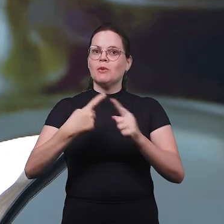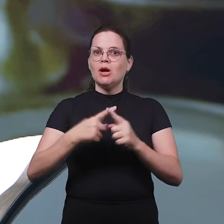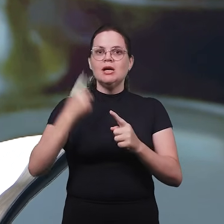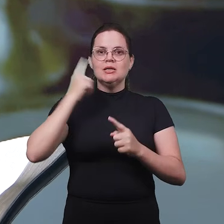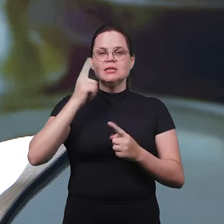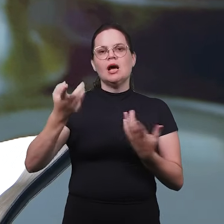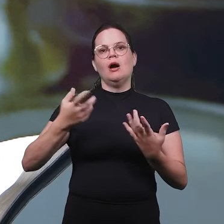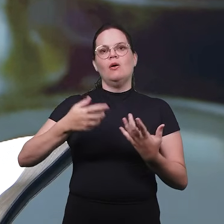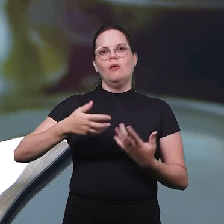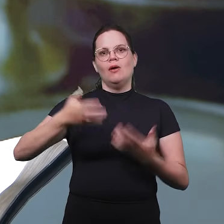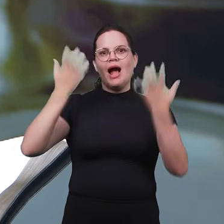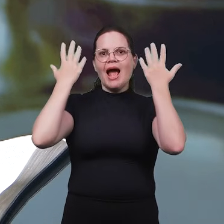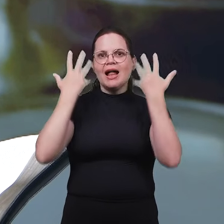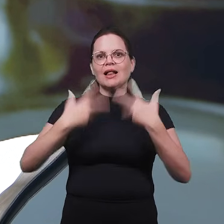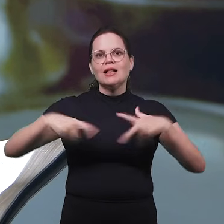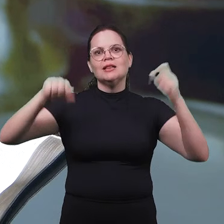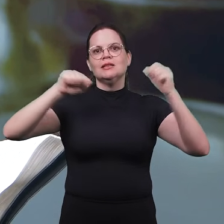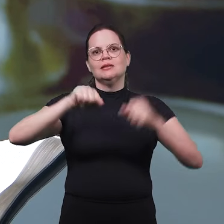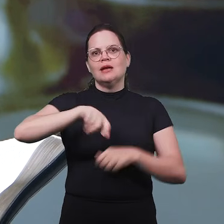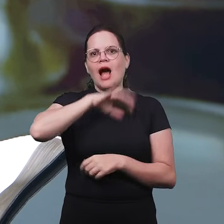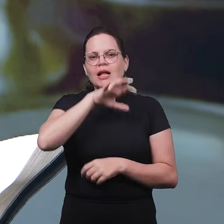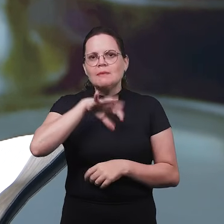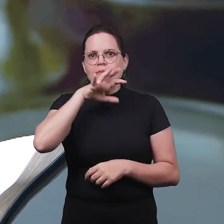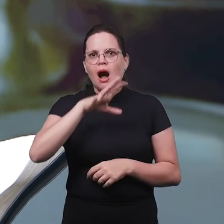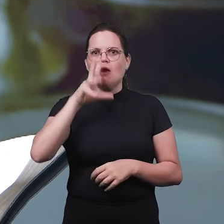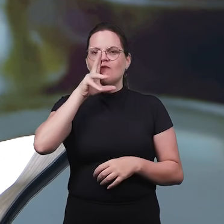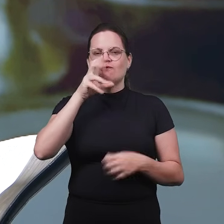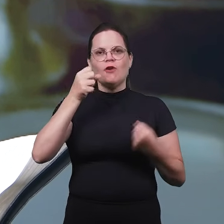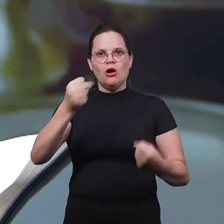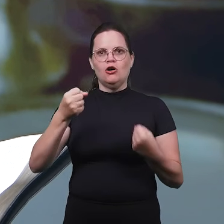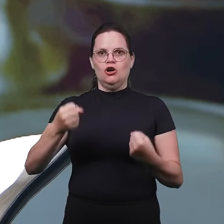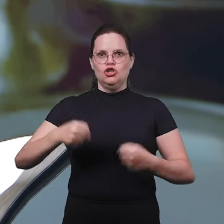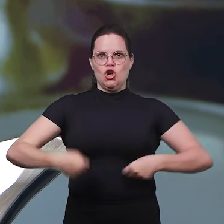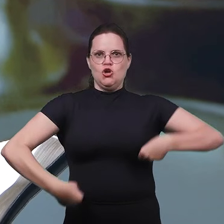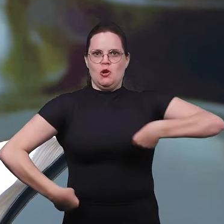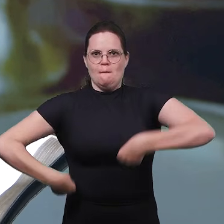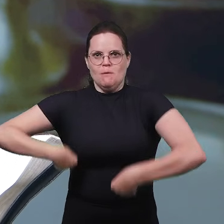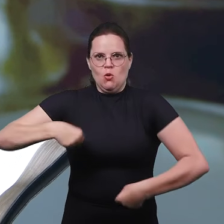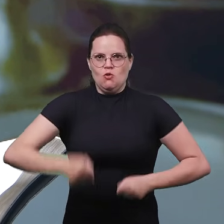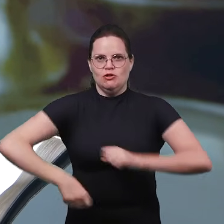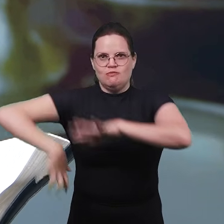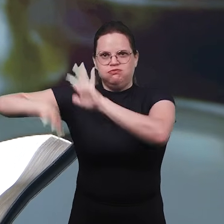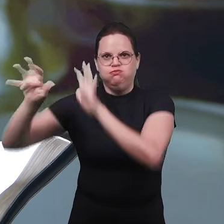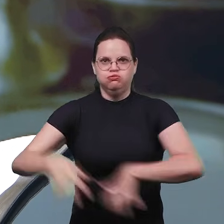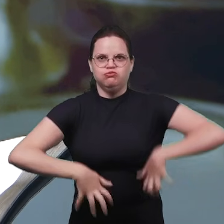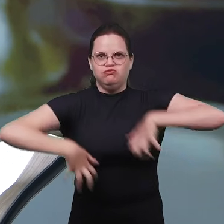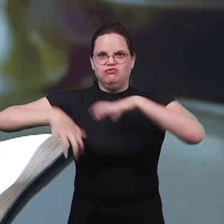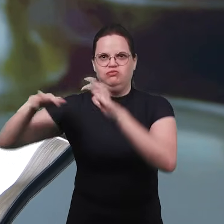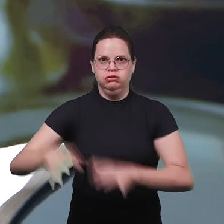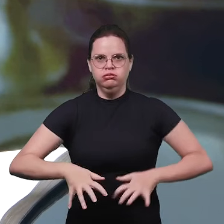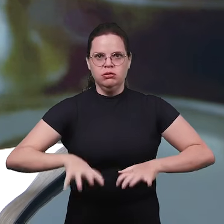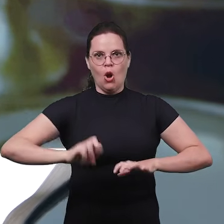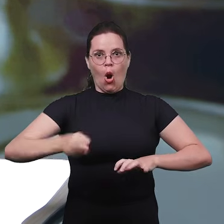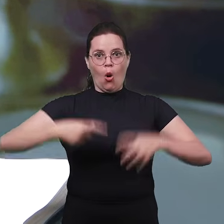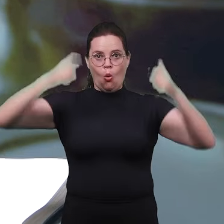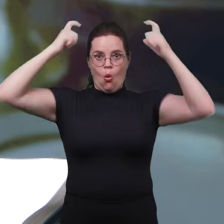são animais ferozes, quadrúpedes e com características que têm